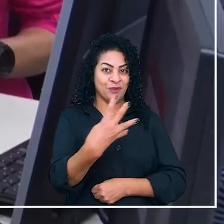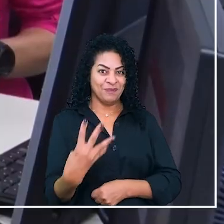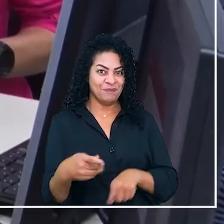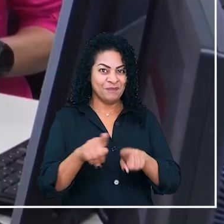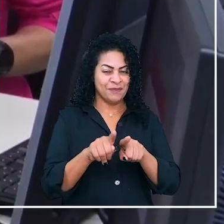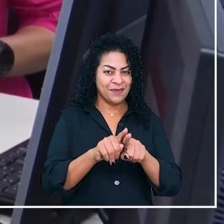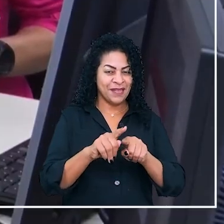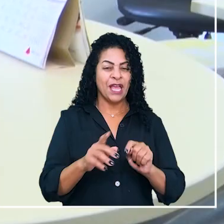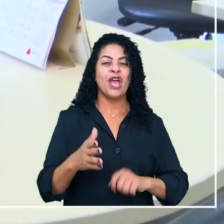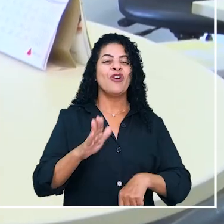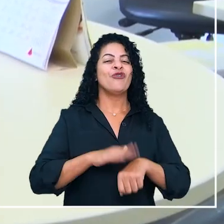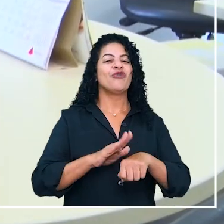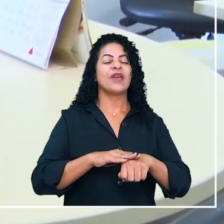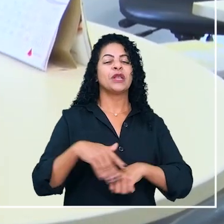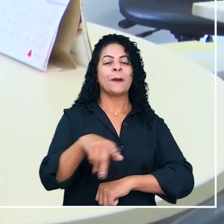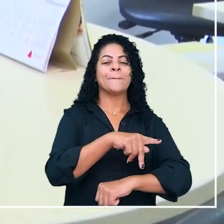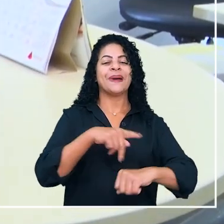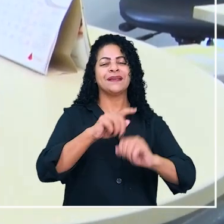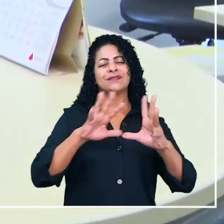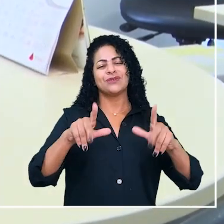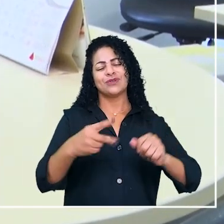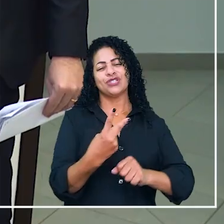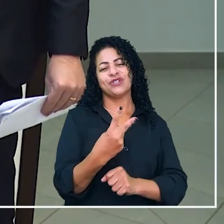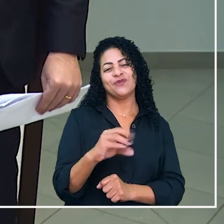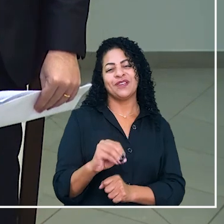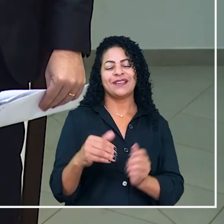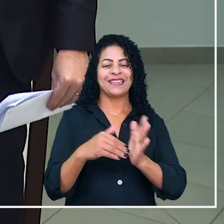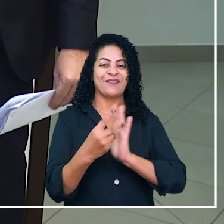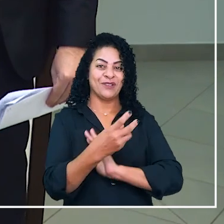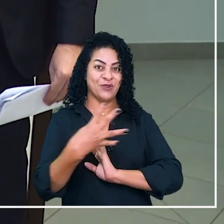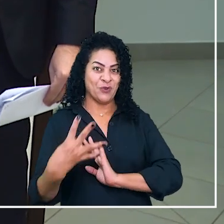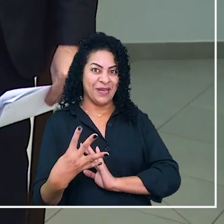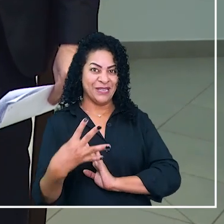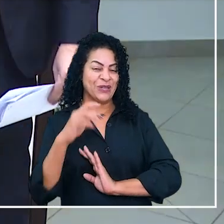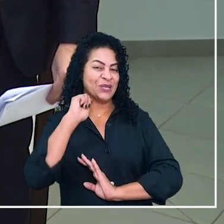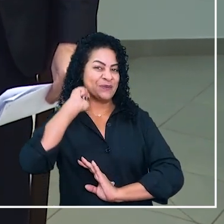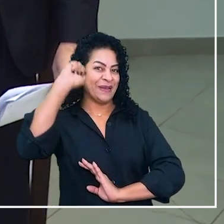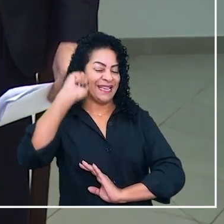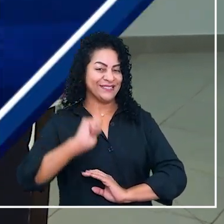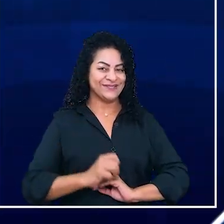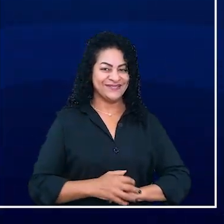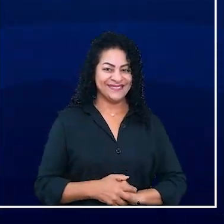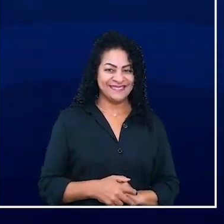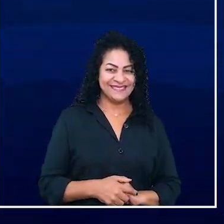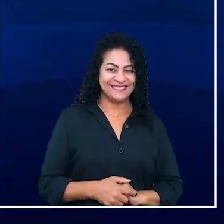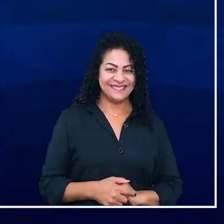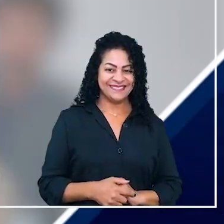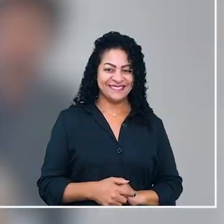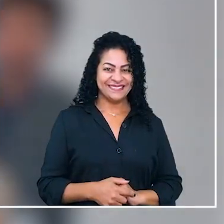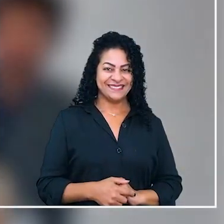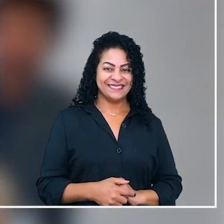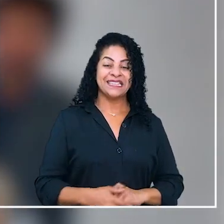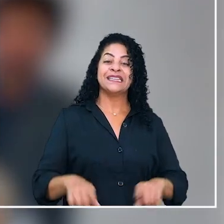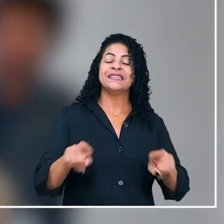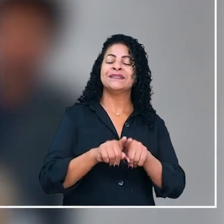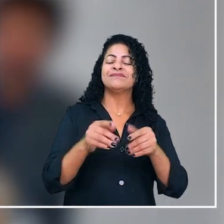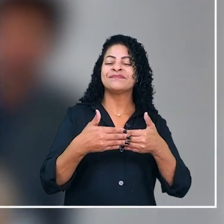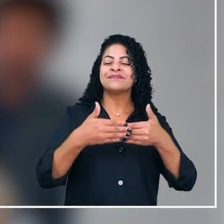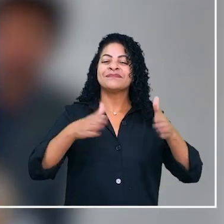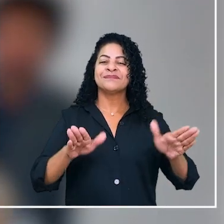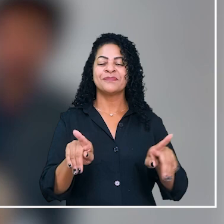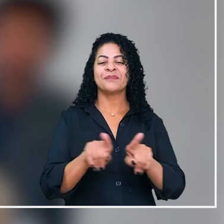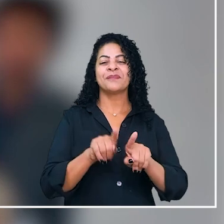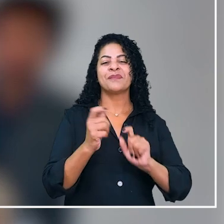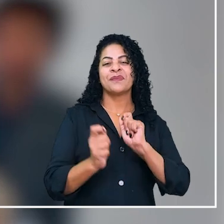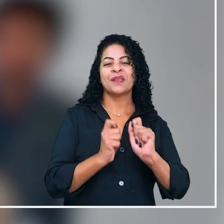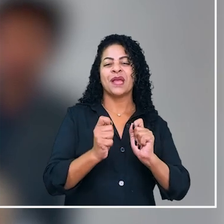que vai ser realizada em todo o país de 20 a 24 de maio. Está aberto o processo seletivo